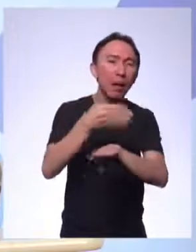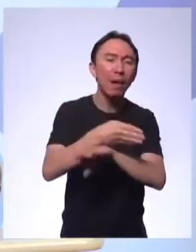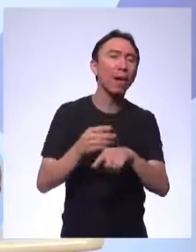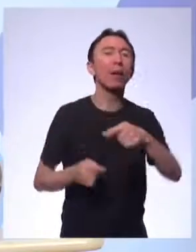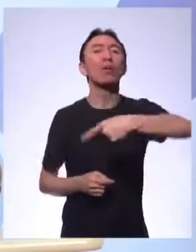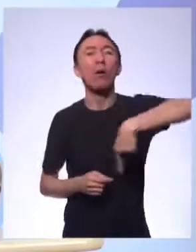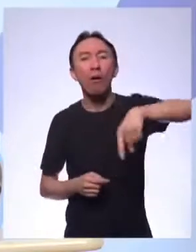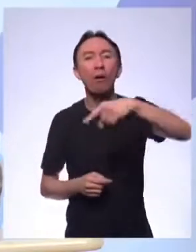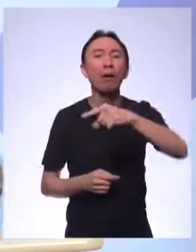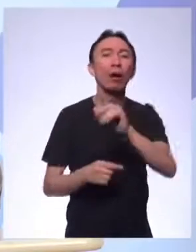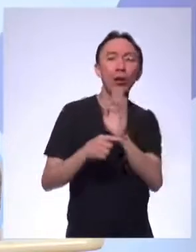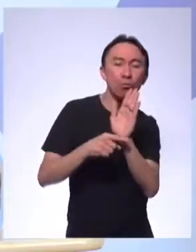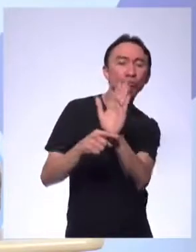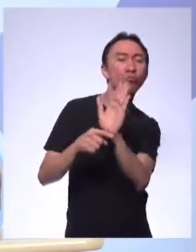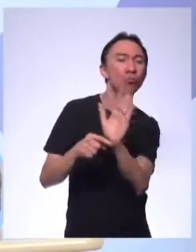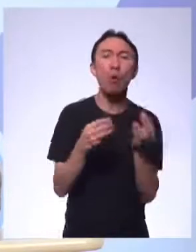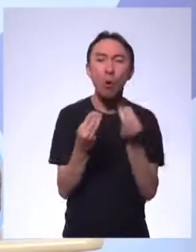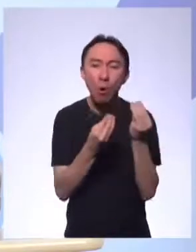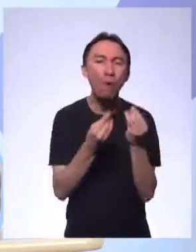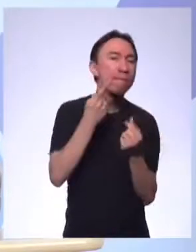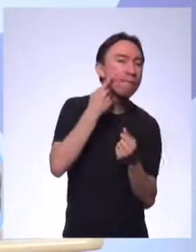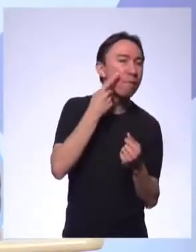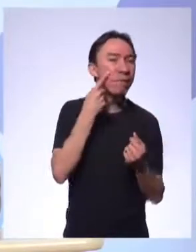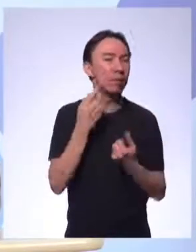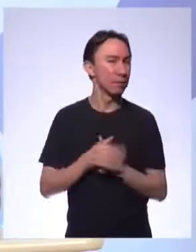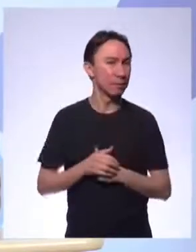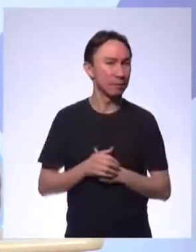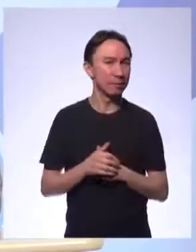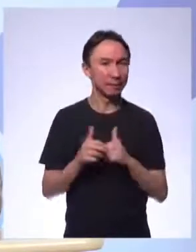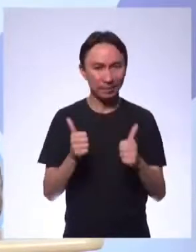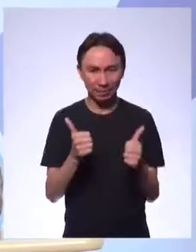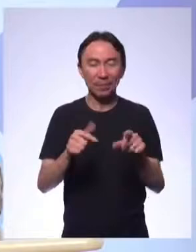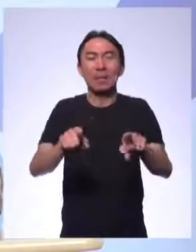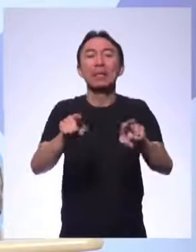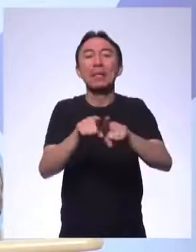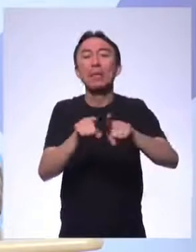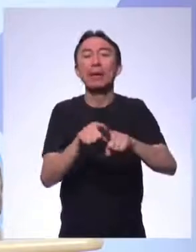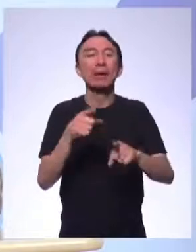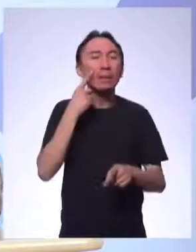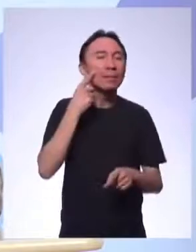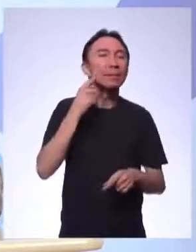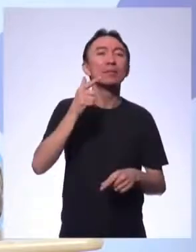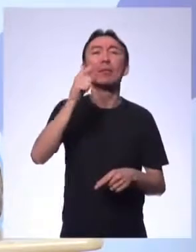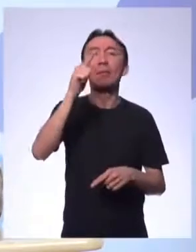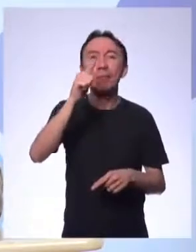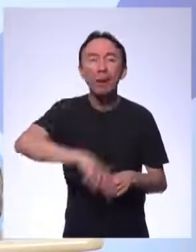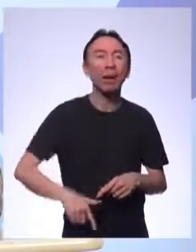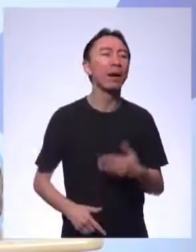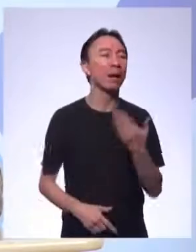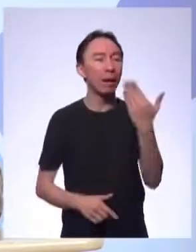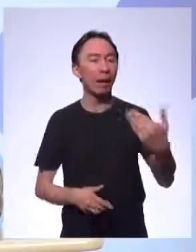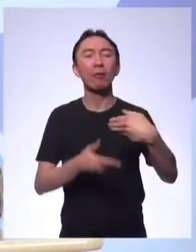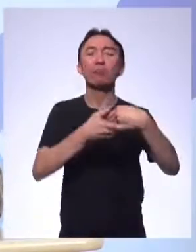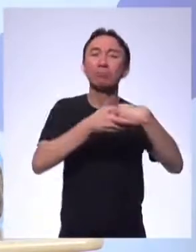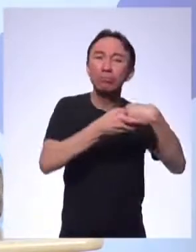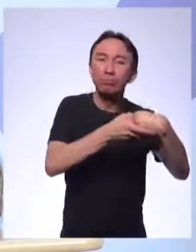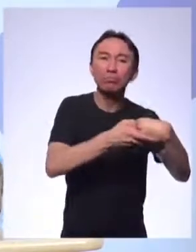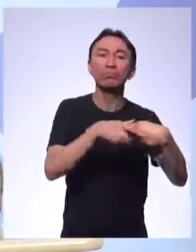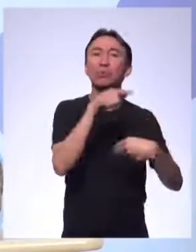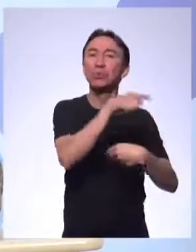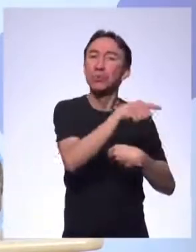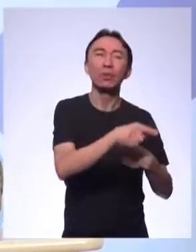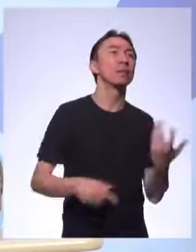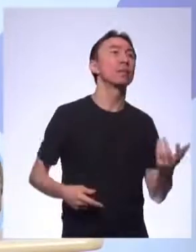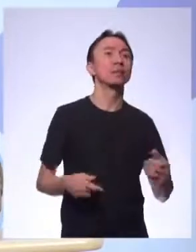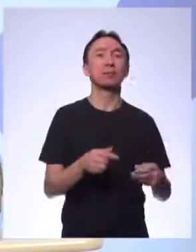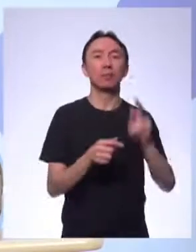fazer e colaborar com vocês. Aproveitar aí para ressaltar aí os nossos cumprimentos aos professores, aos pais, às pessoas